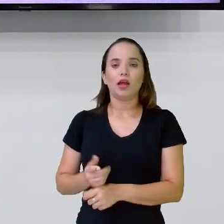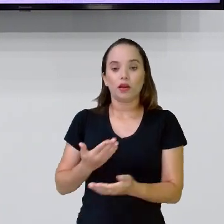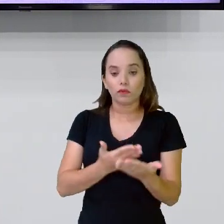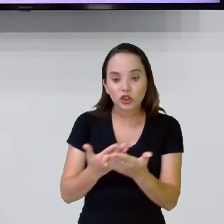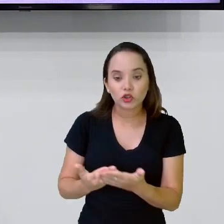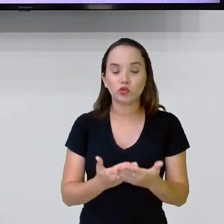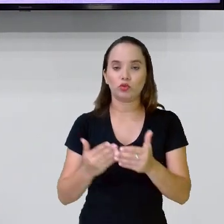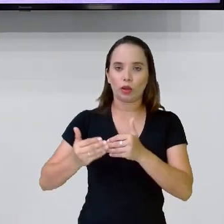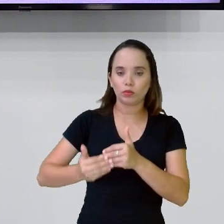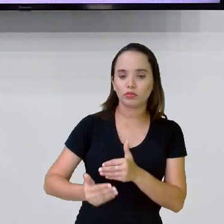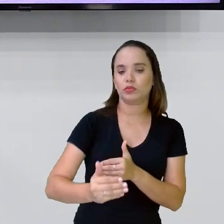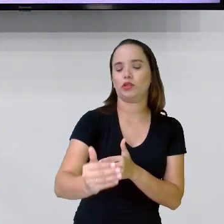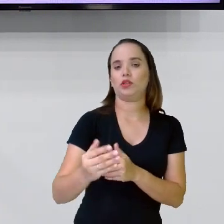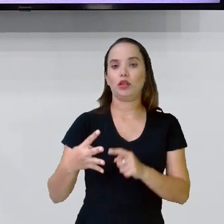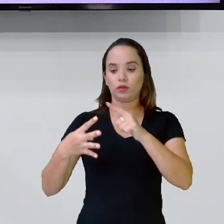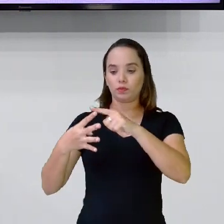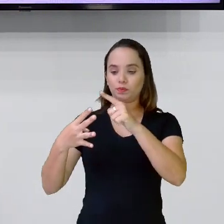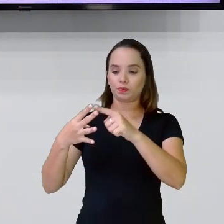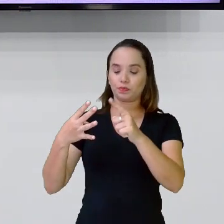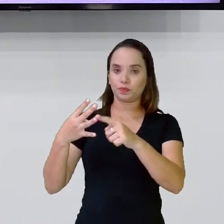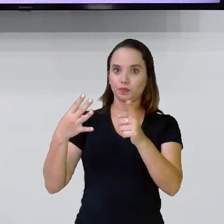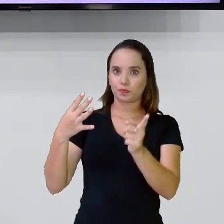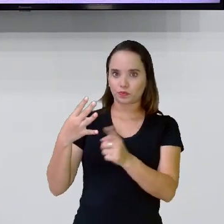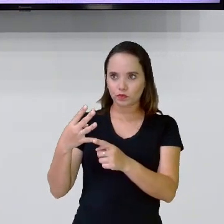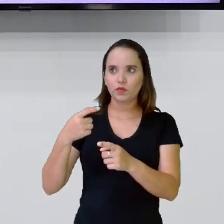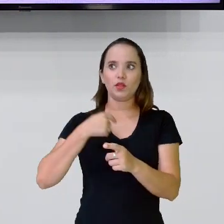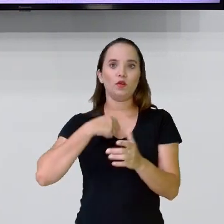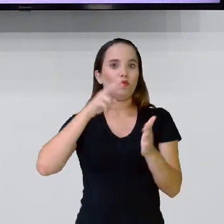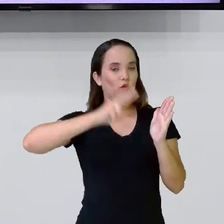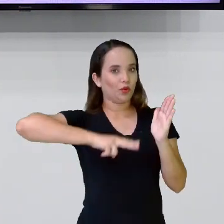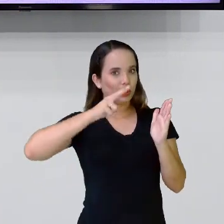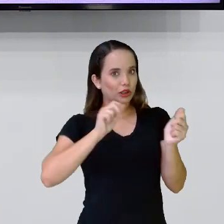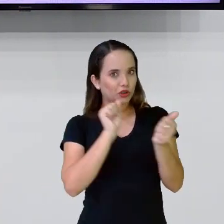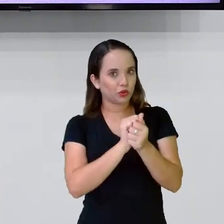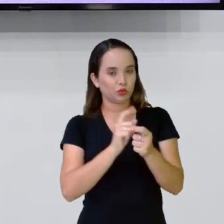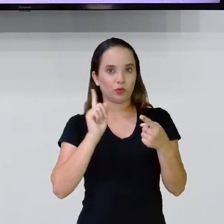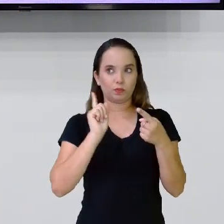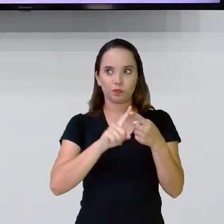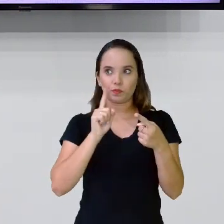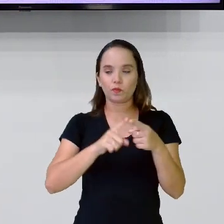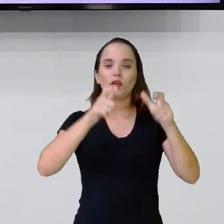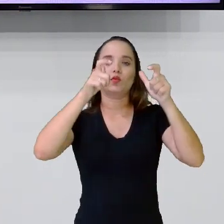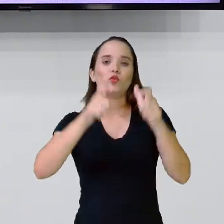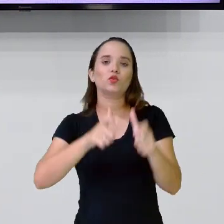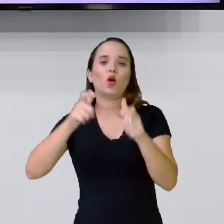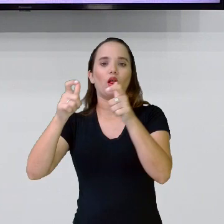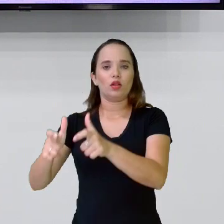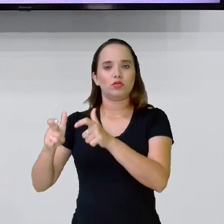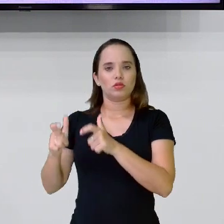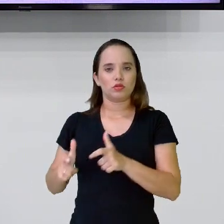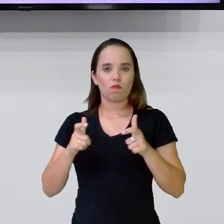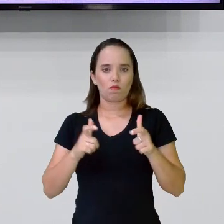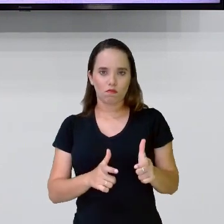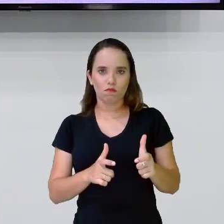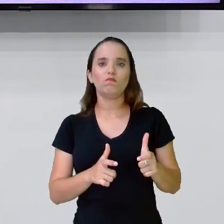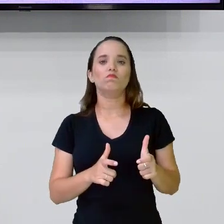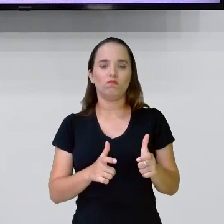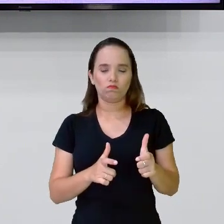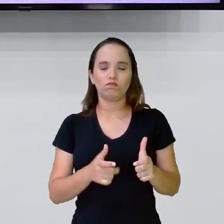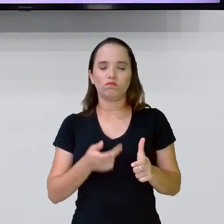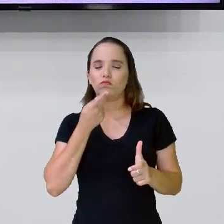a partir de 4 pontos principais, que eu vou ler aqui com vocês. O primeiro é a localização, né? A localização